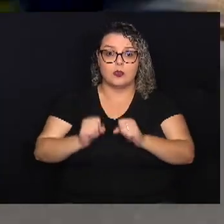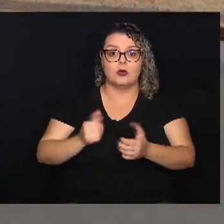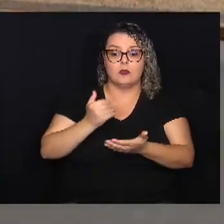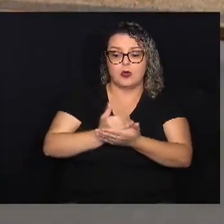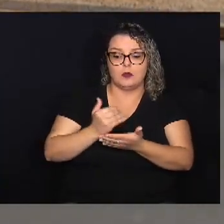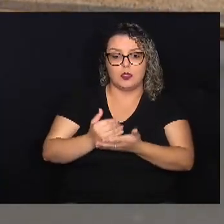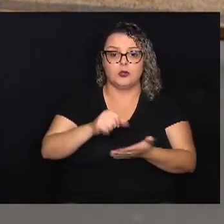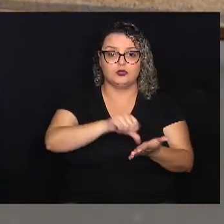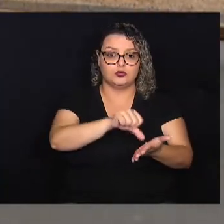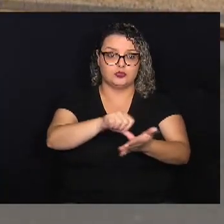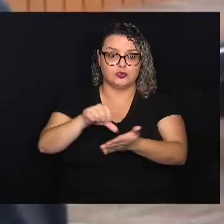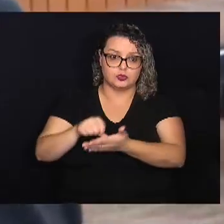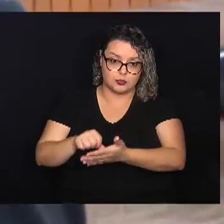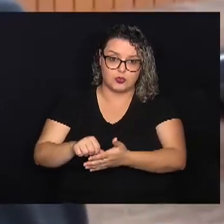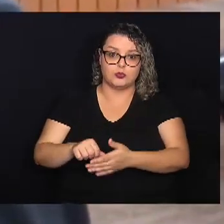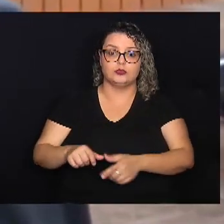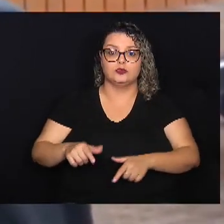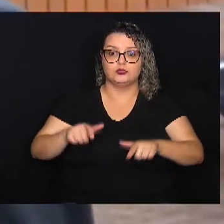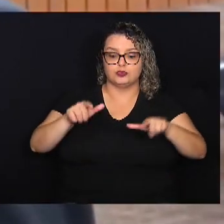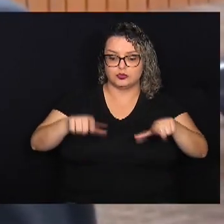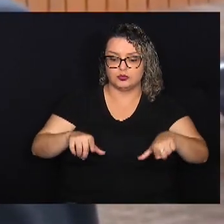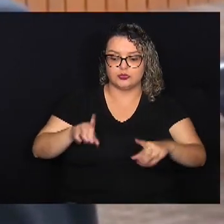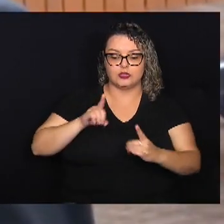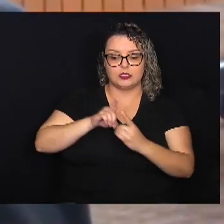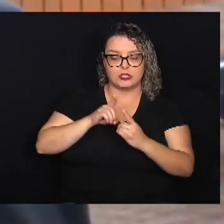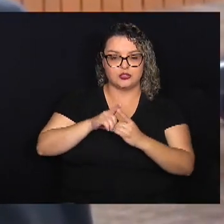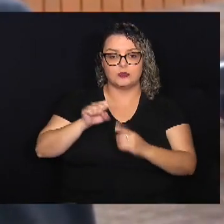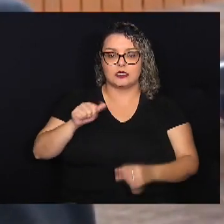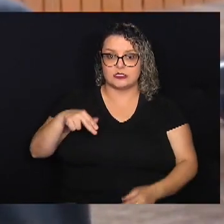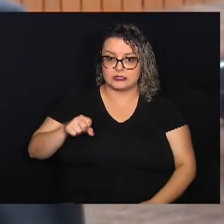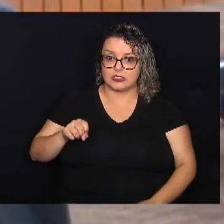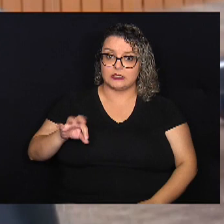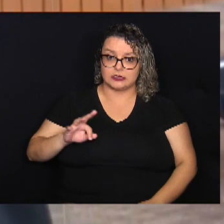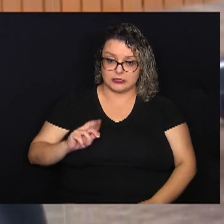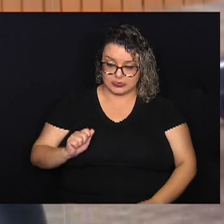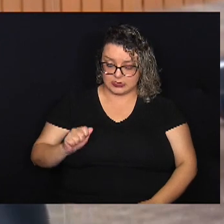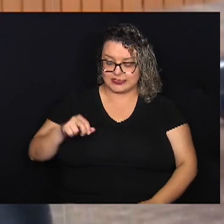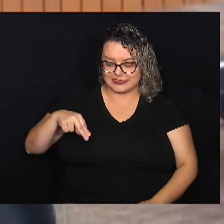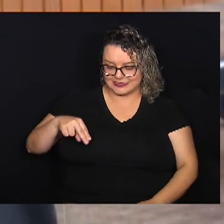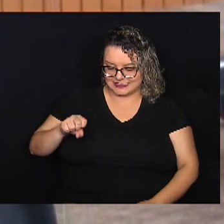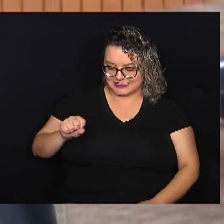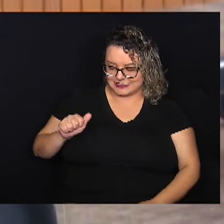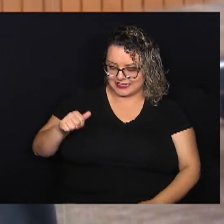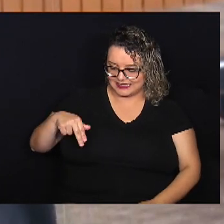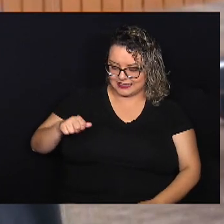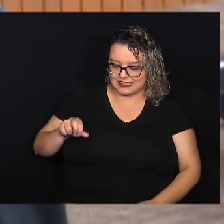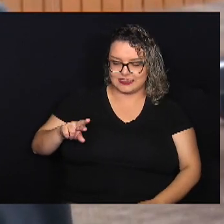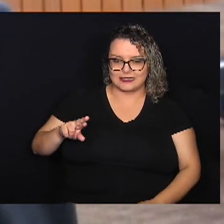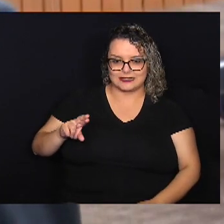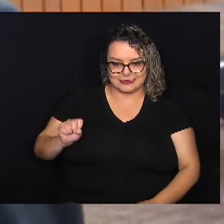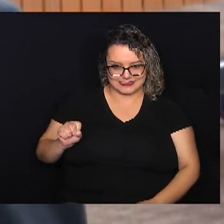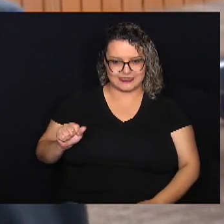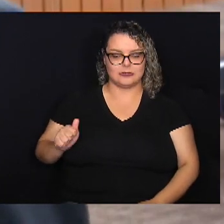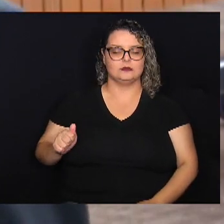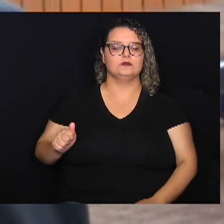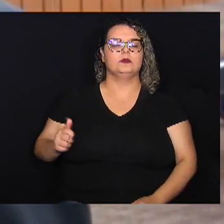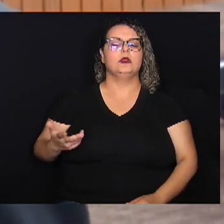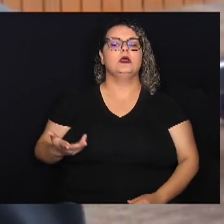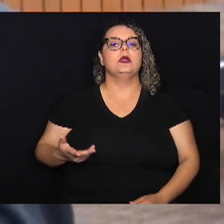de atendimento da Sanasa. É importante esclarecer para a população que essa indicação é para que o prefeito